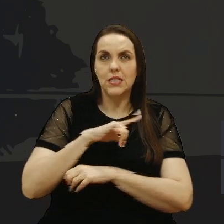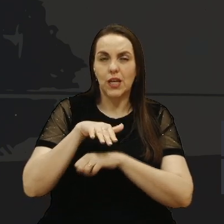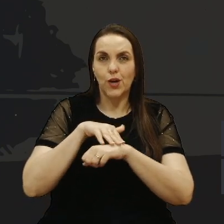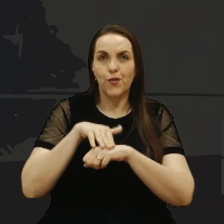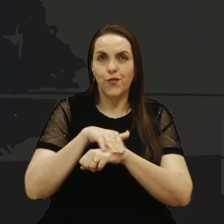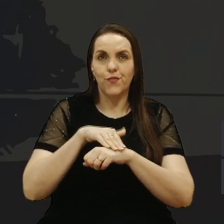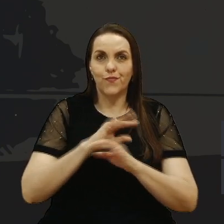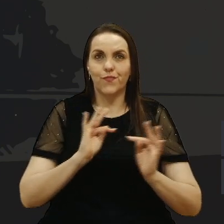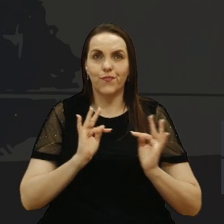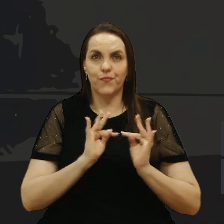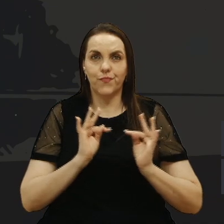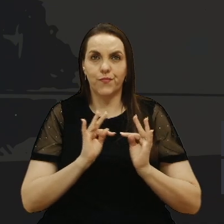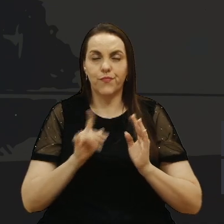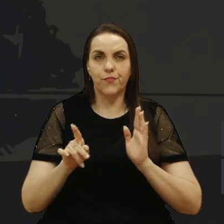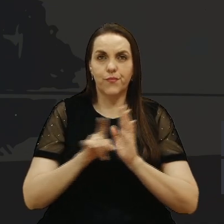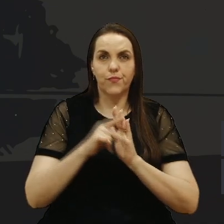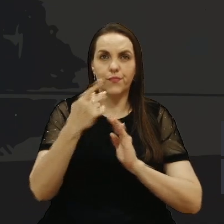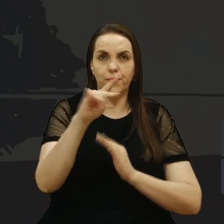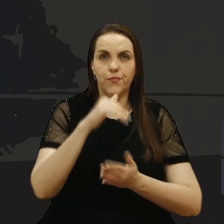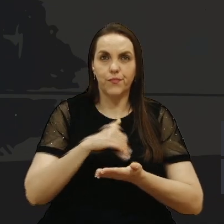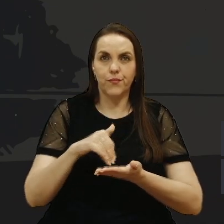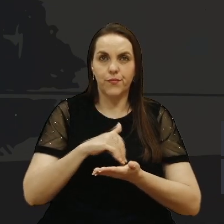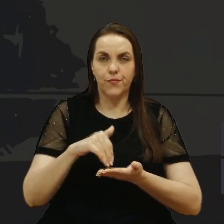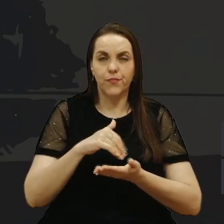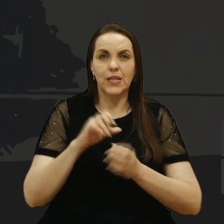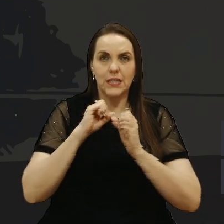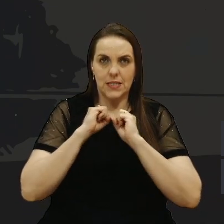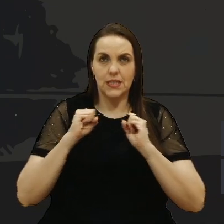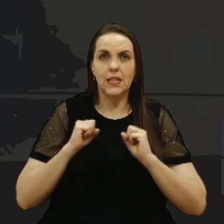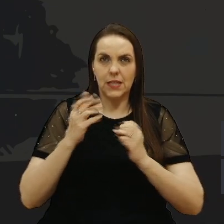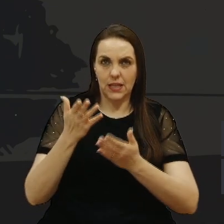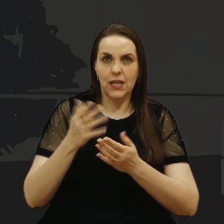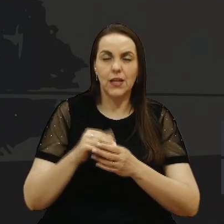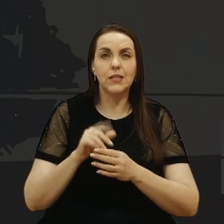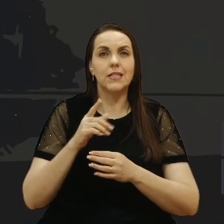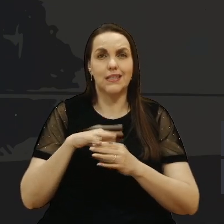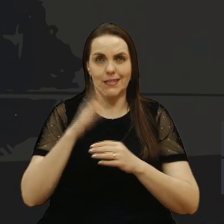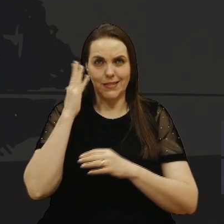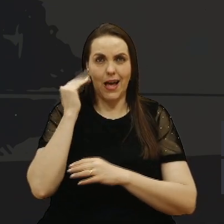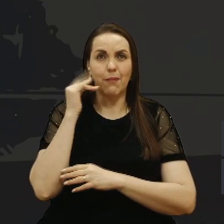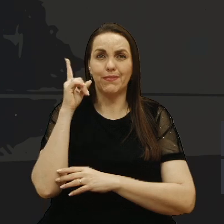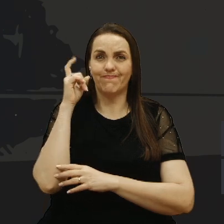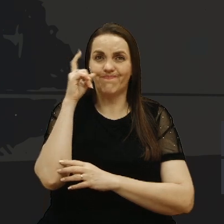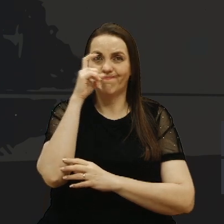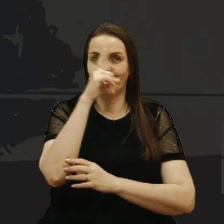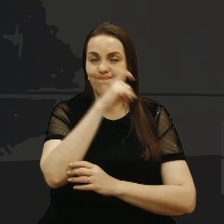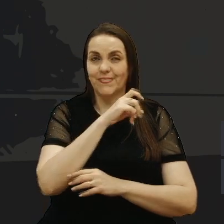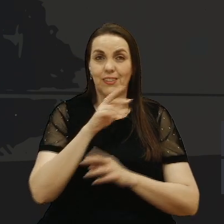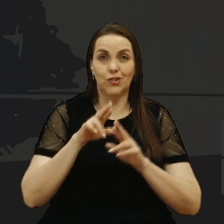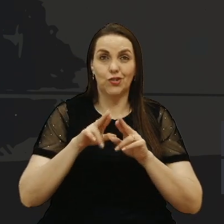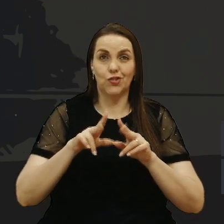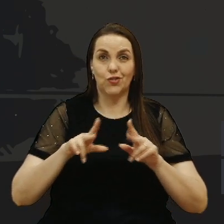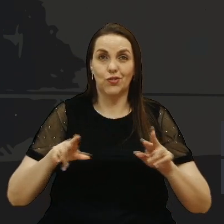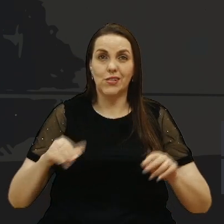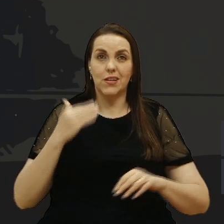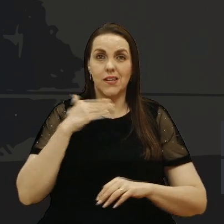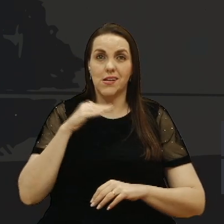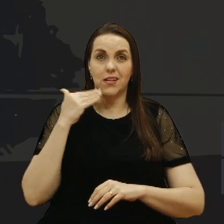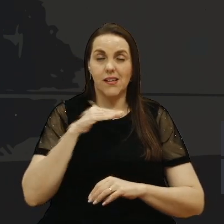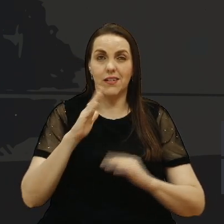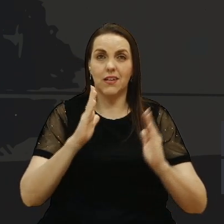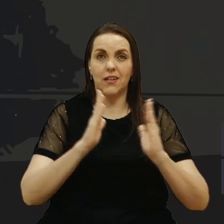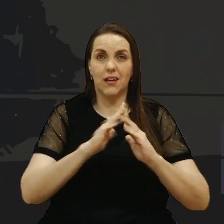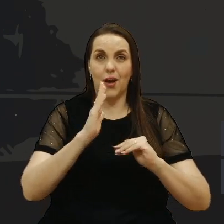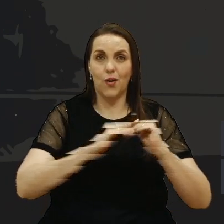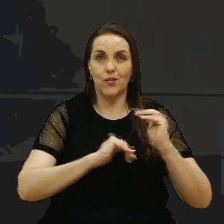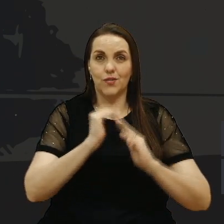os técnicos da própria secretaria, a gente sabe que ela está com diversas falhas na construção, seja na questão das